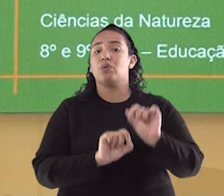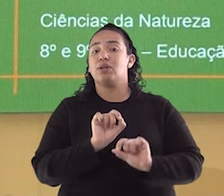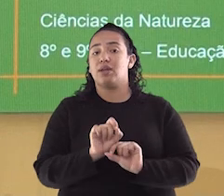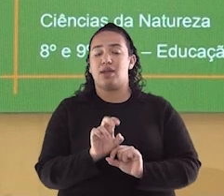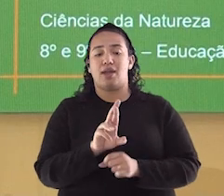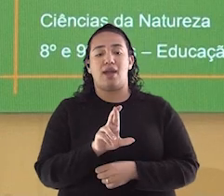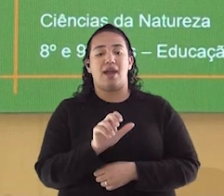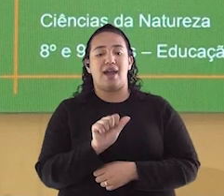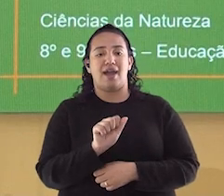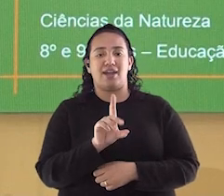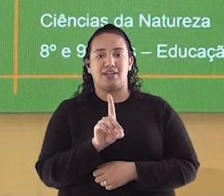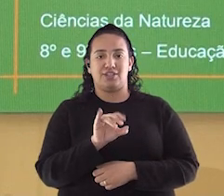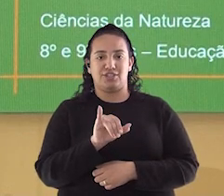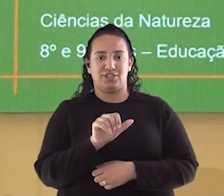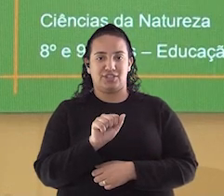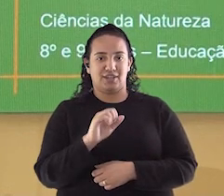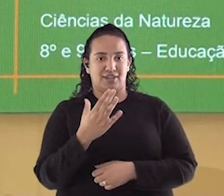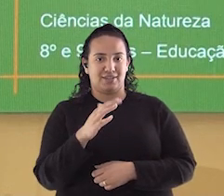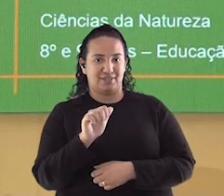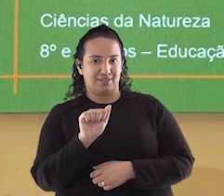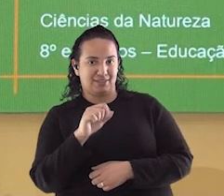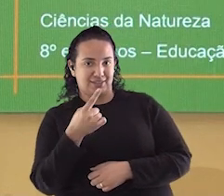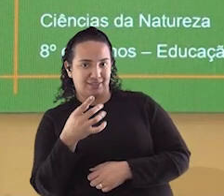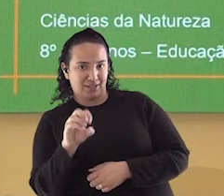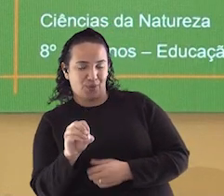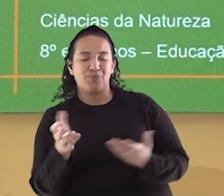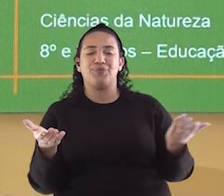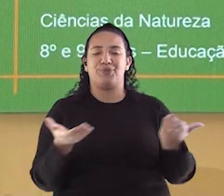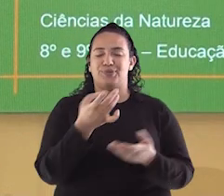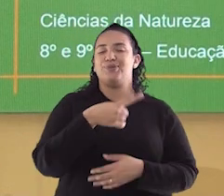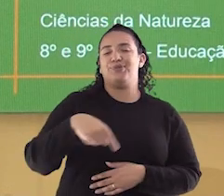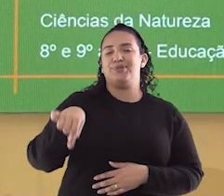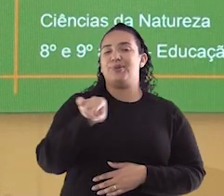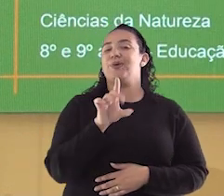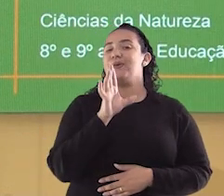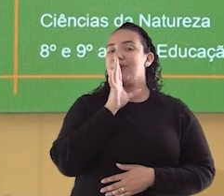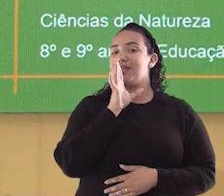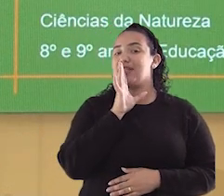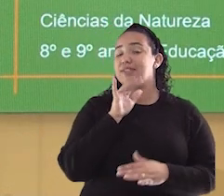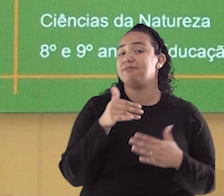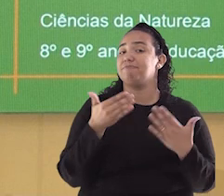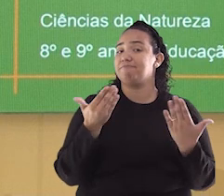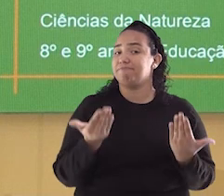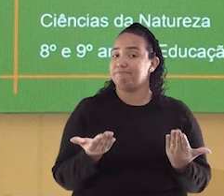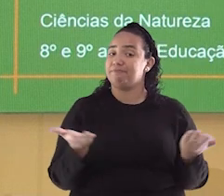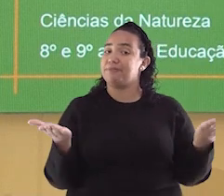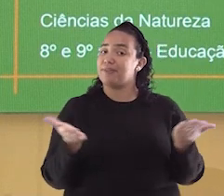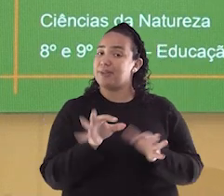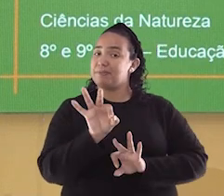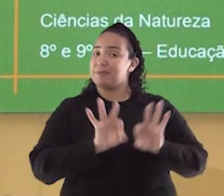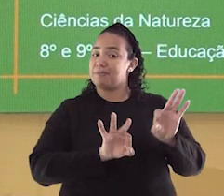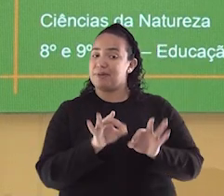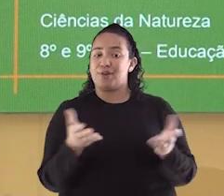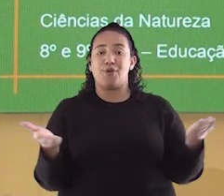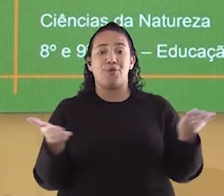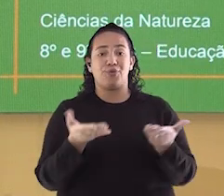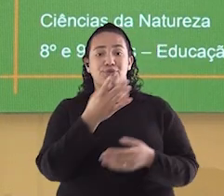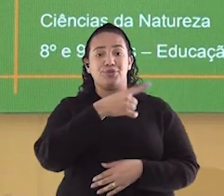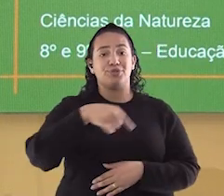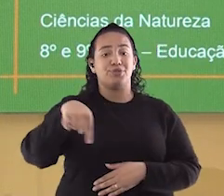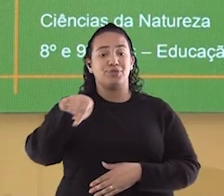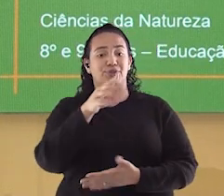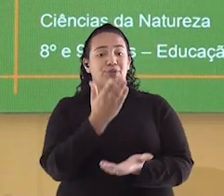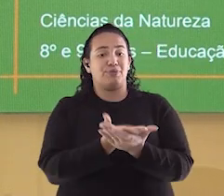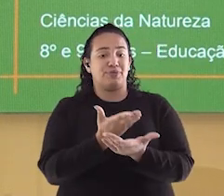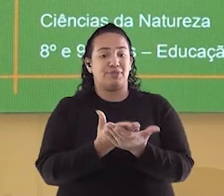na saúde e medicina que conheceremos hoje. Então, pode sentar na frente da TV. Nós vamos falar sobre visão